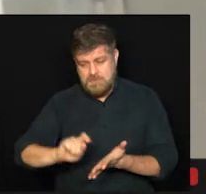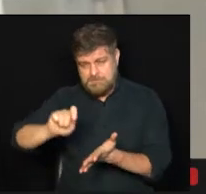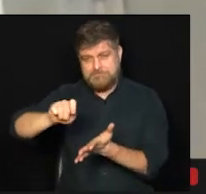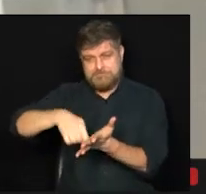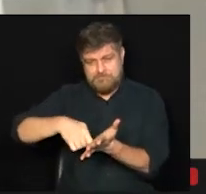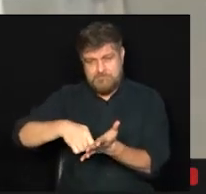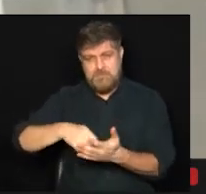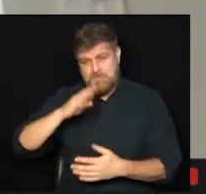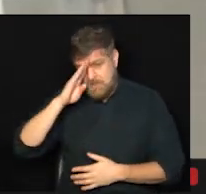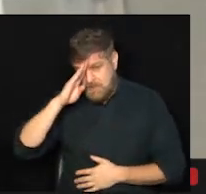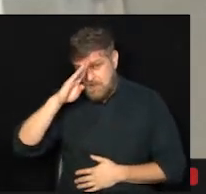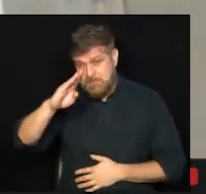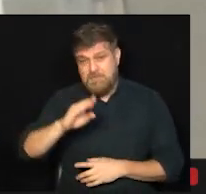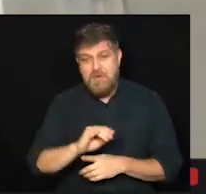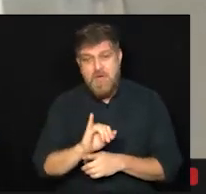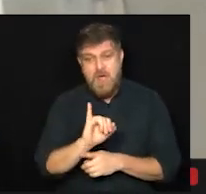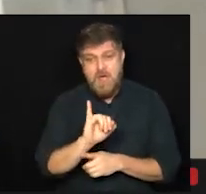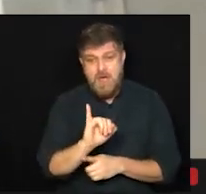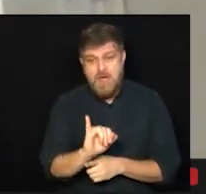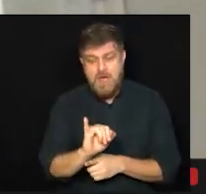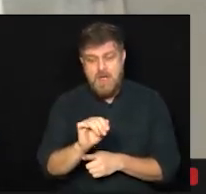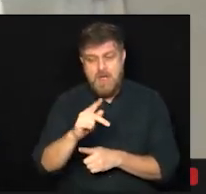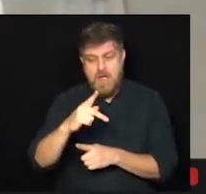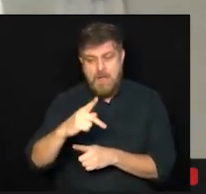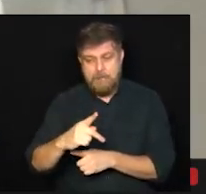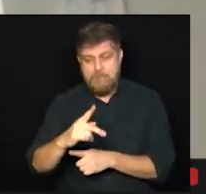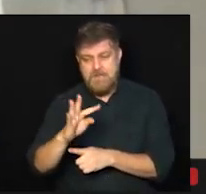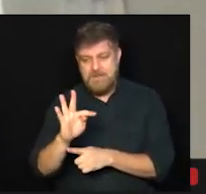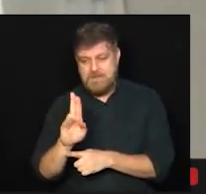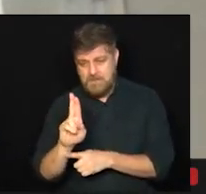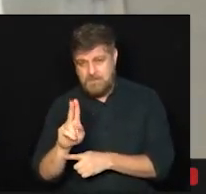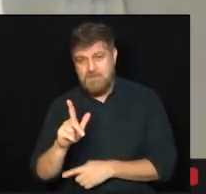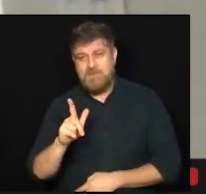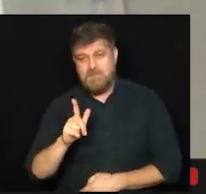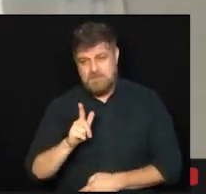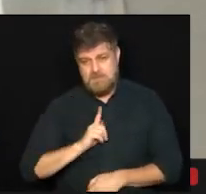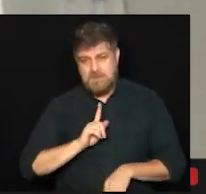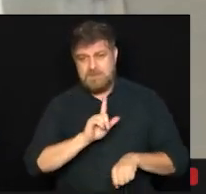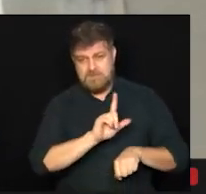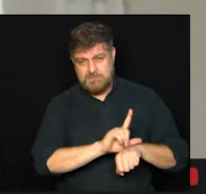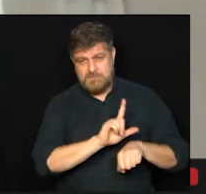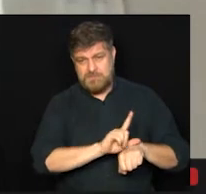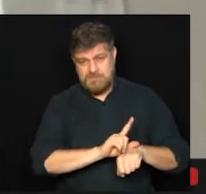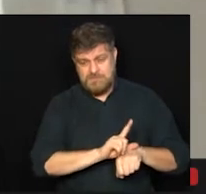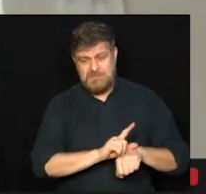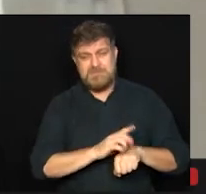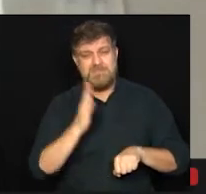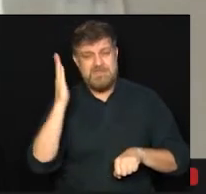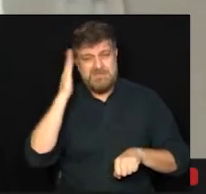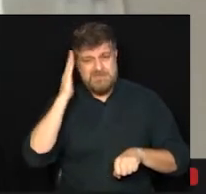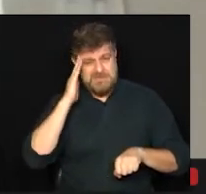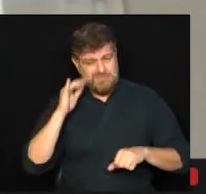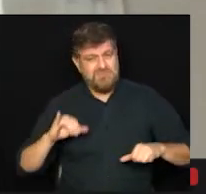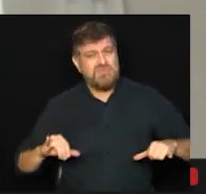em relação ao IPTU. Também tenho meus comércios que sofreram com esse aumento,